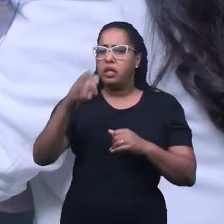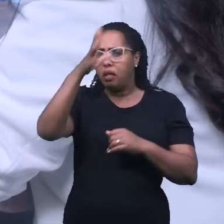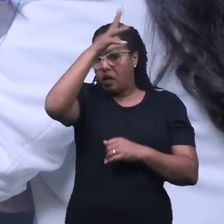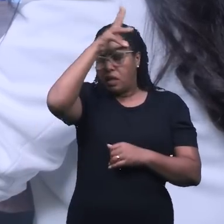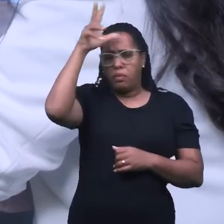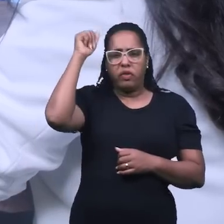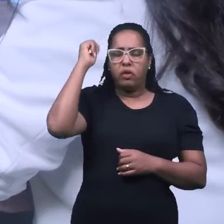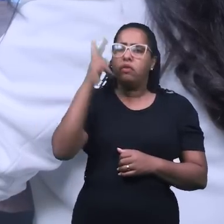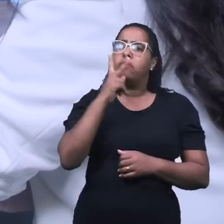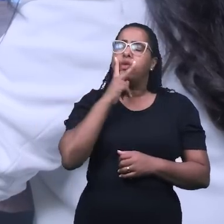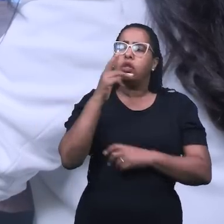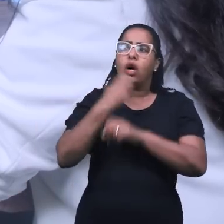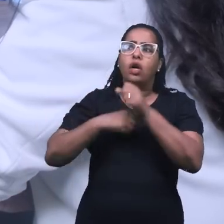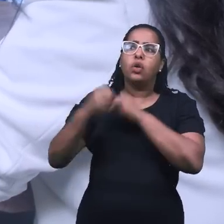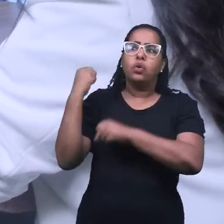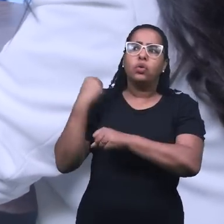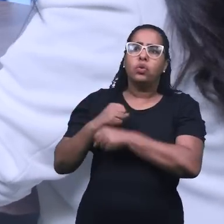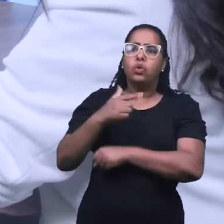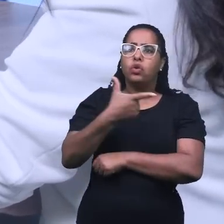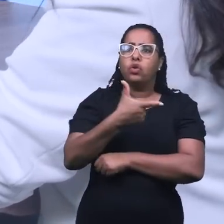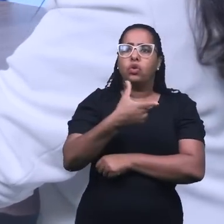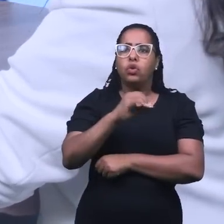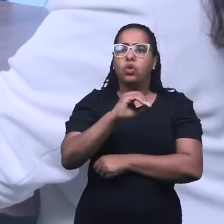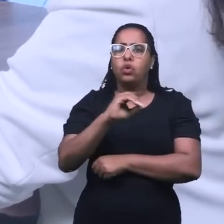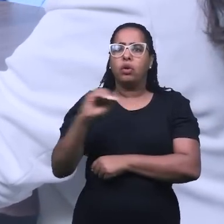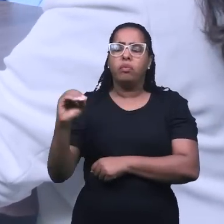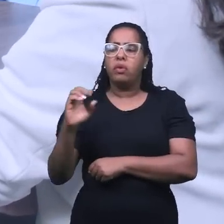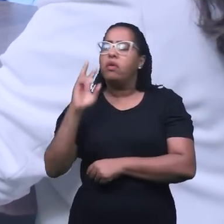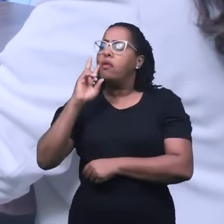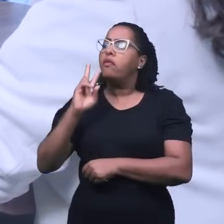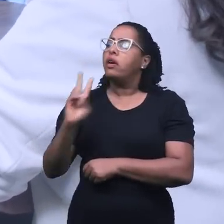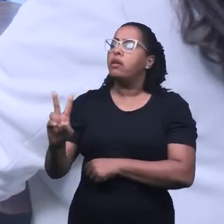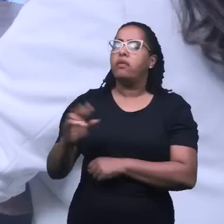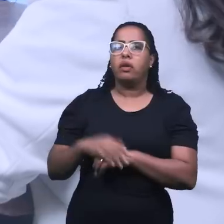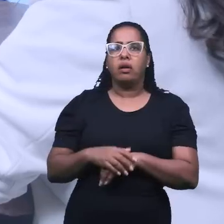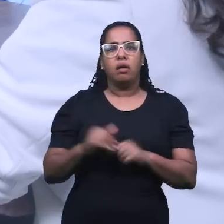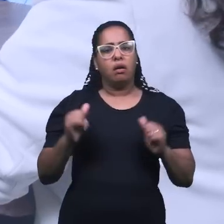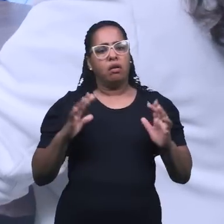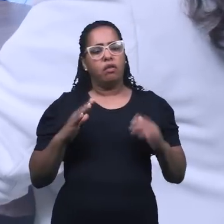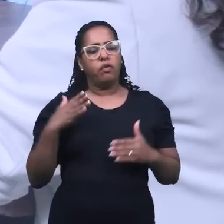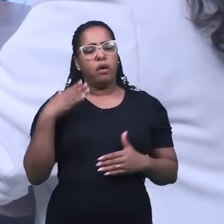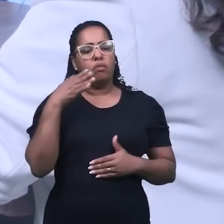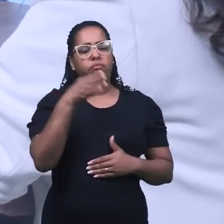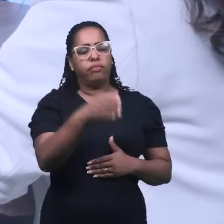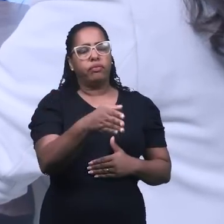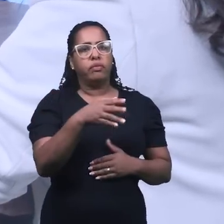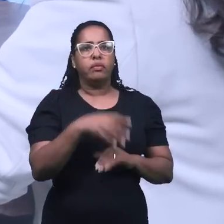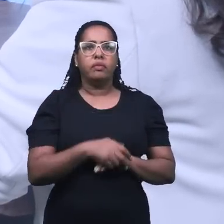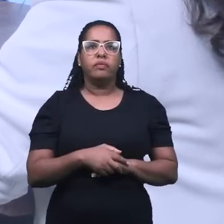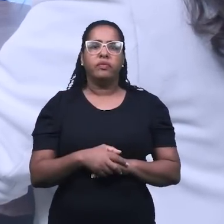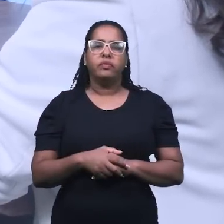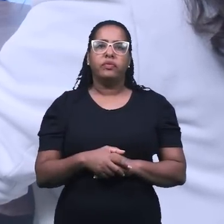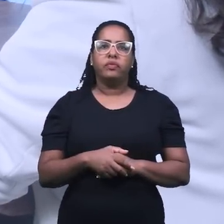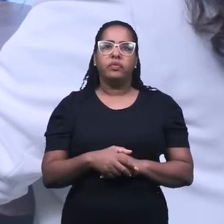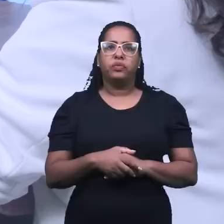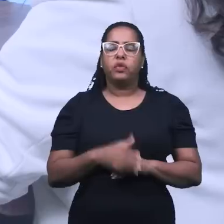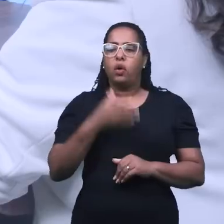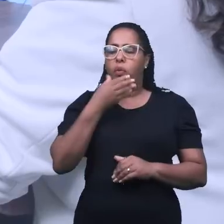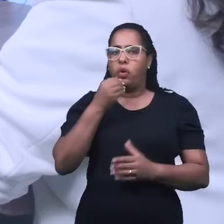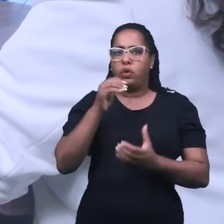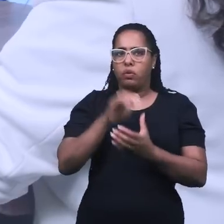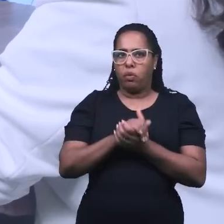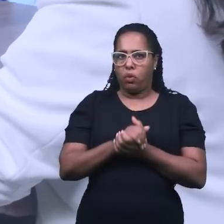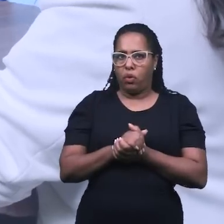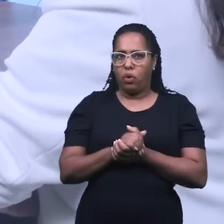em 2000. Aí ela falou, vai lá ver o que é, do que se trata. Eu, de folga, fui lá. E meu